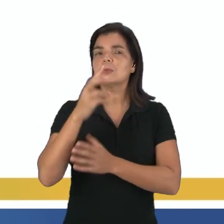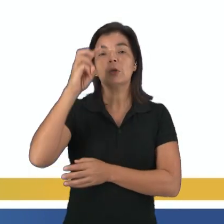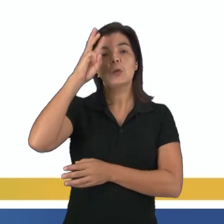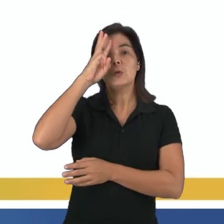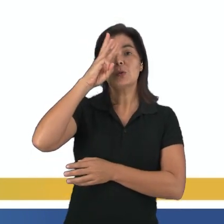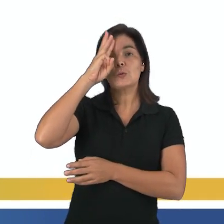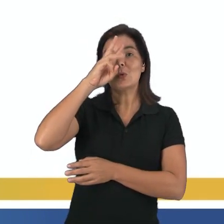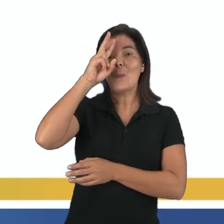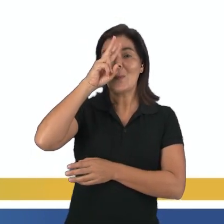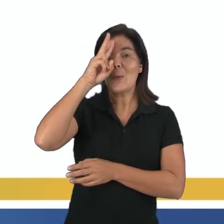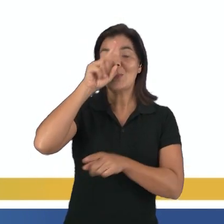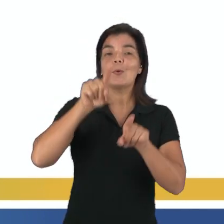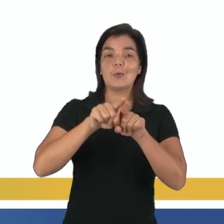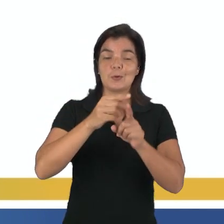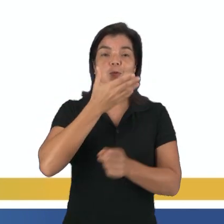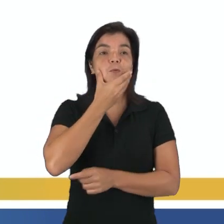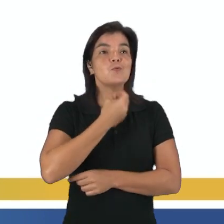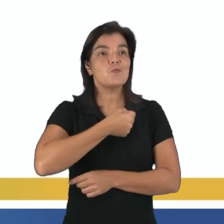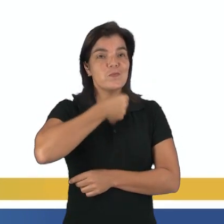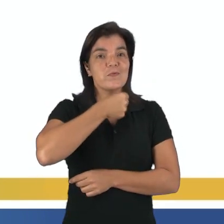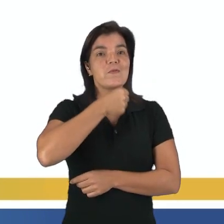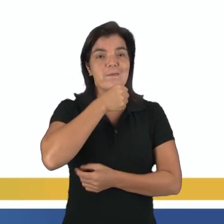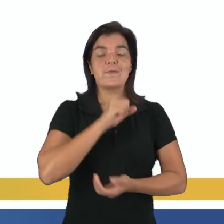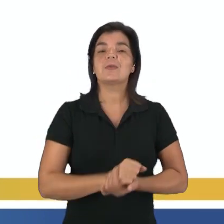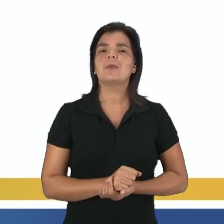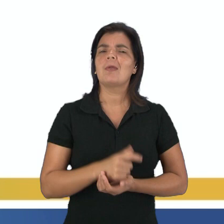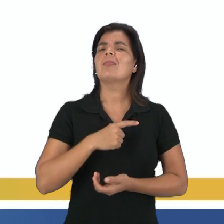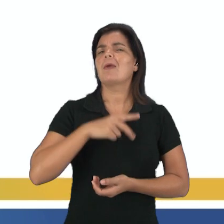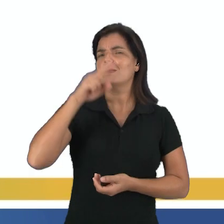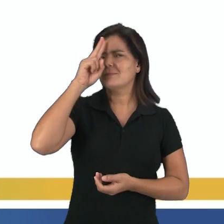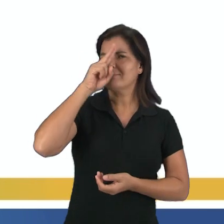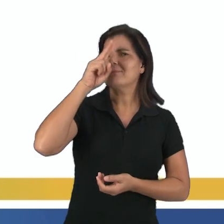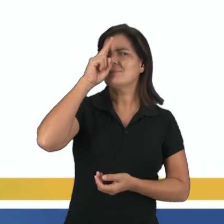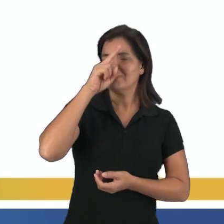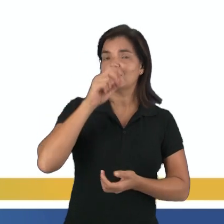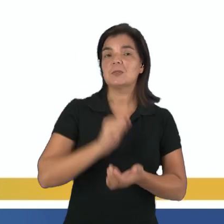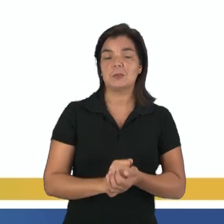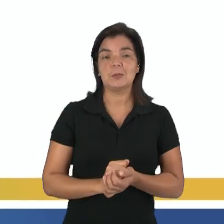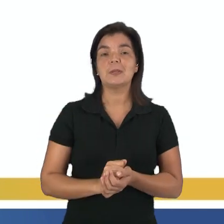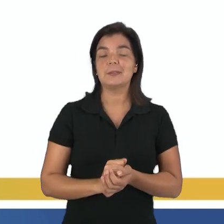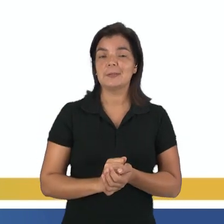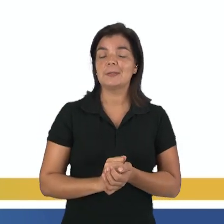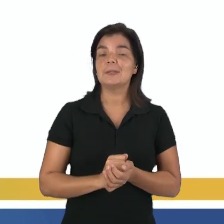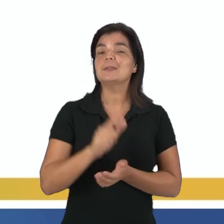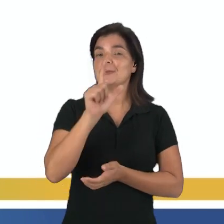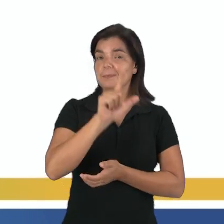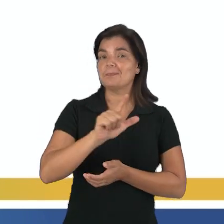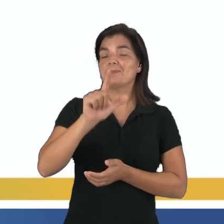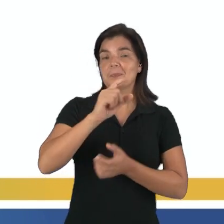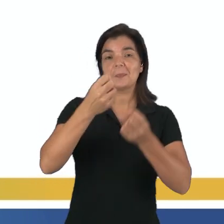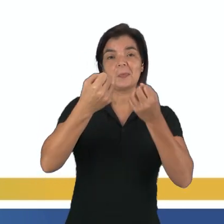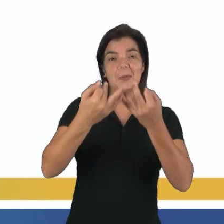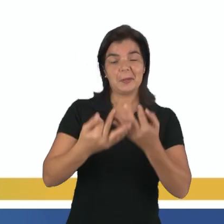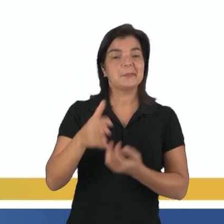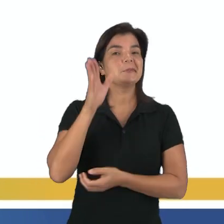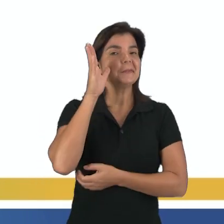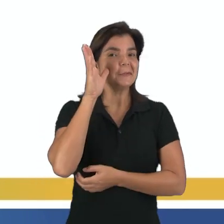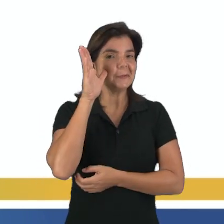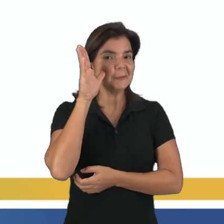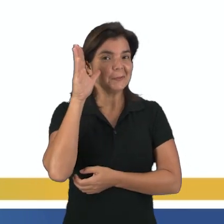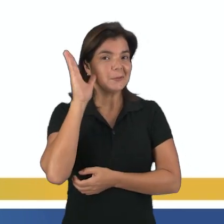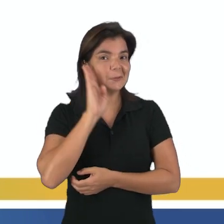memórias que o seu avô tem. E ele tem muitas memórias, histórias literárias para contar